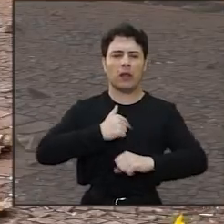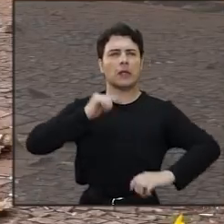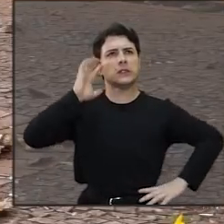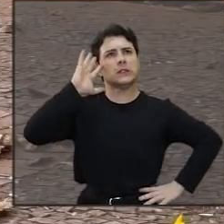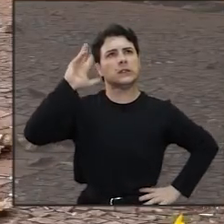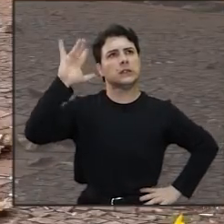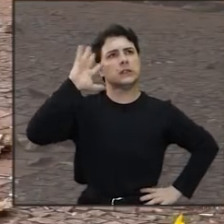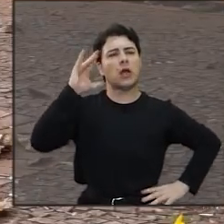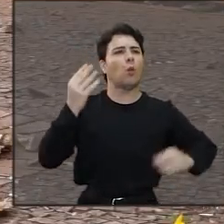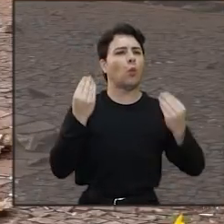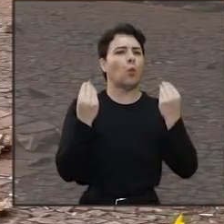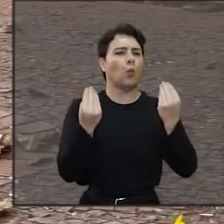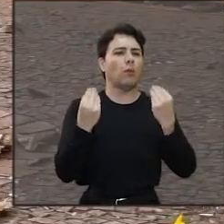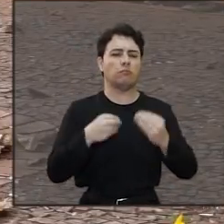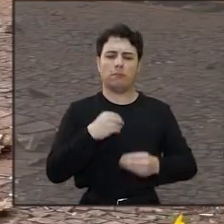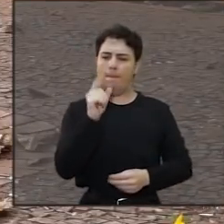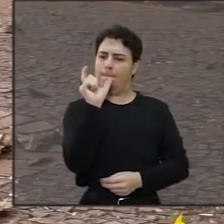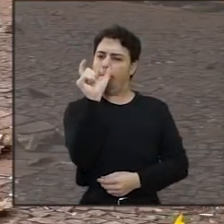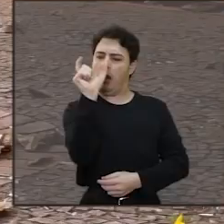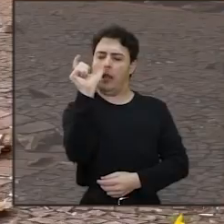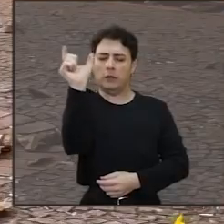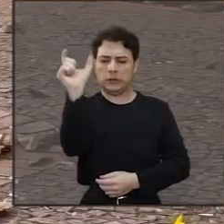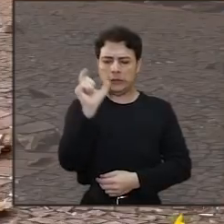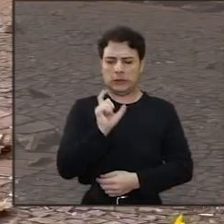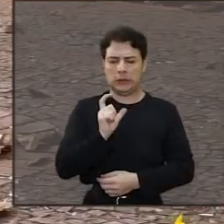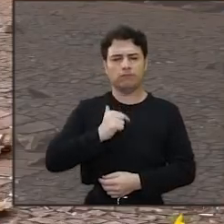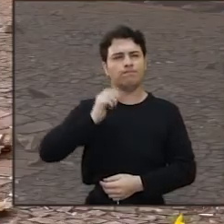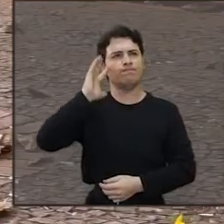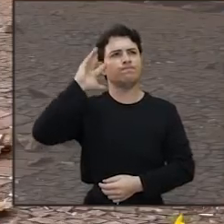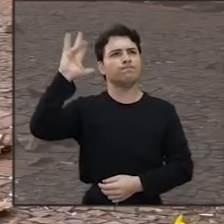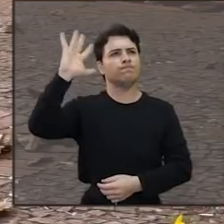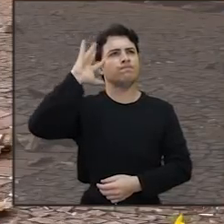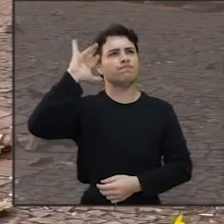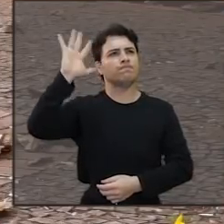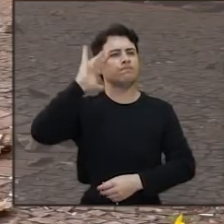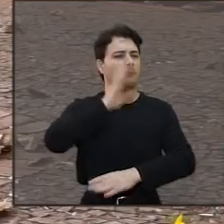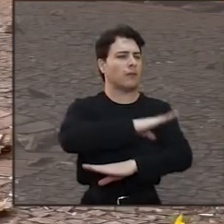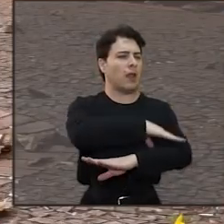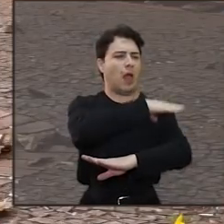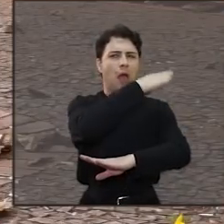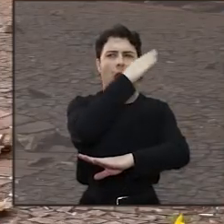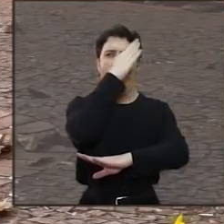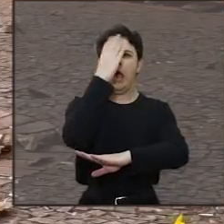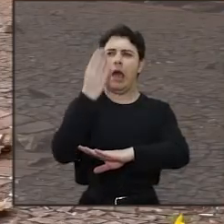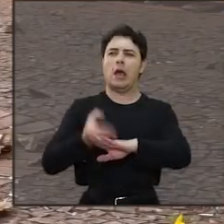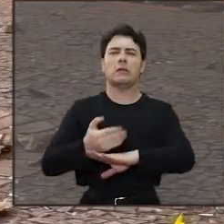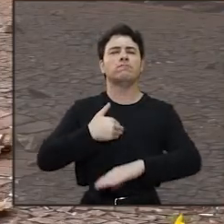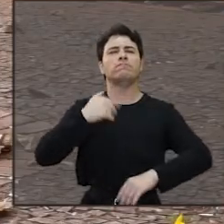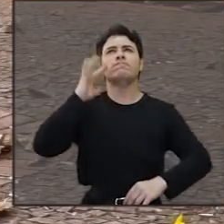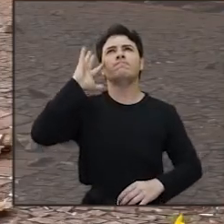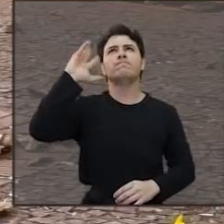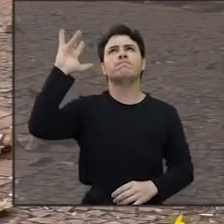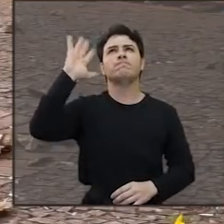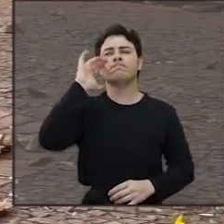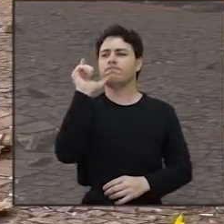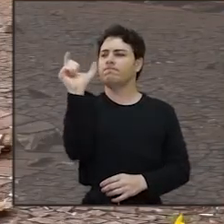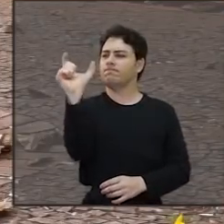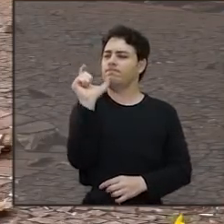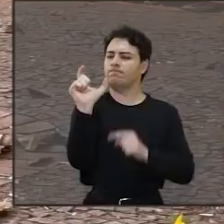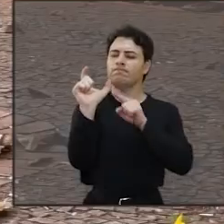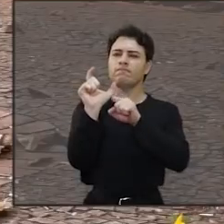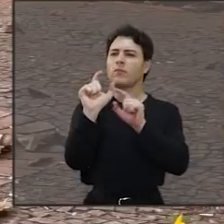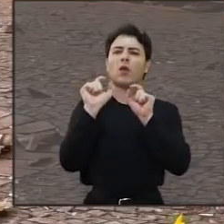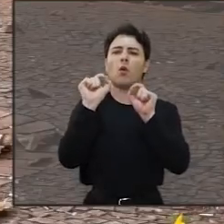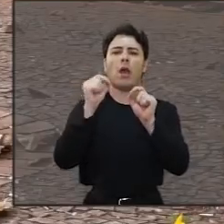em casa parando para pensar em palavras. Eu parava em casa pensando em palavras, uma palavra me pegava durante o dia e eu ficava com aquela palavra